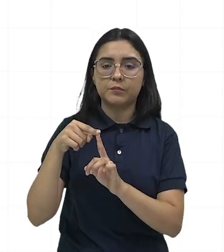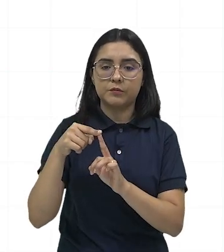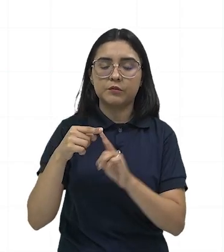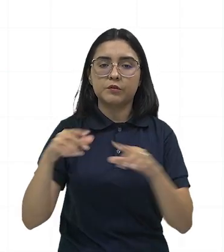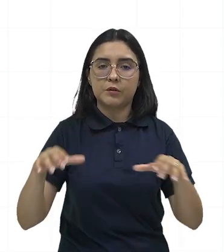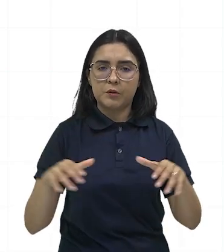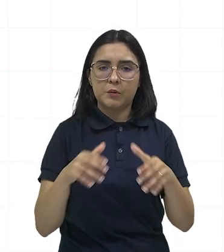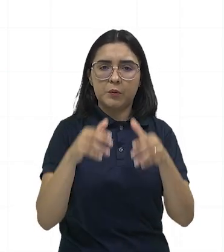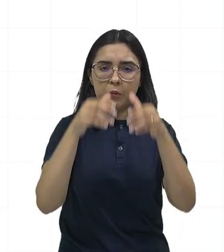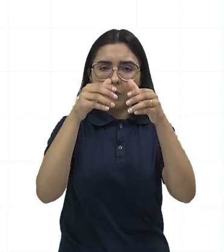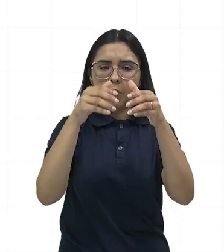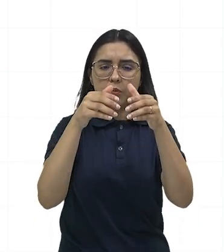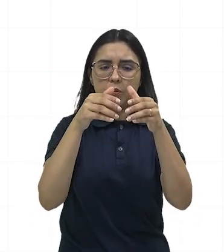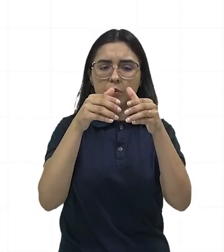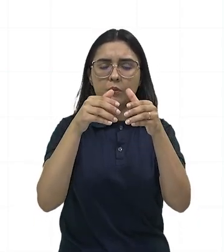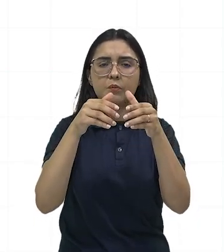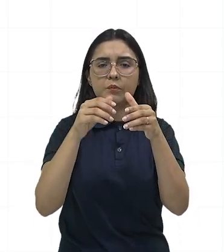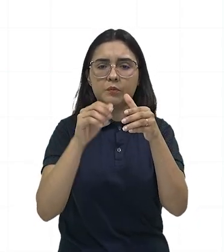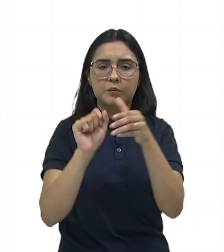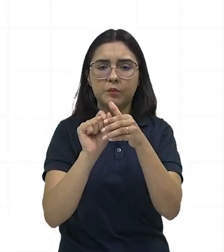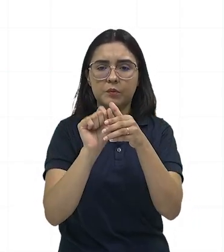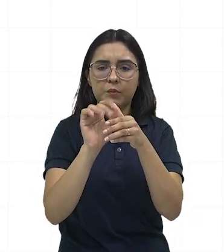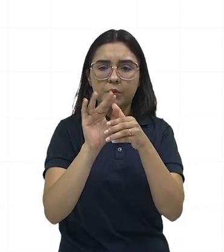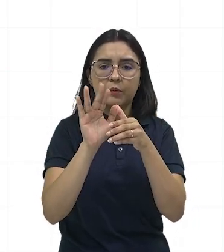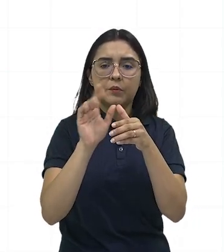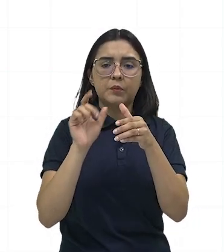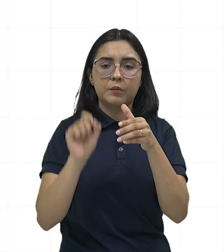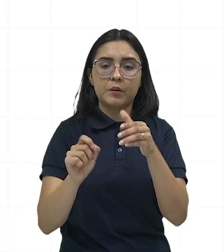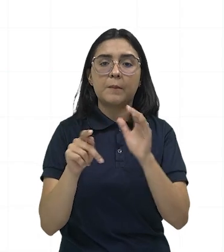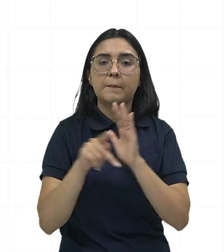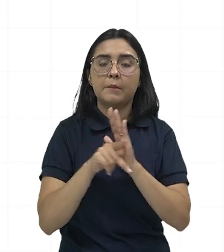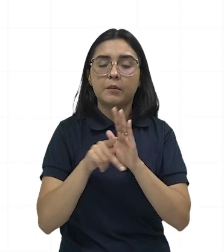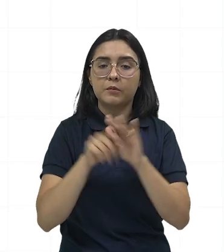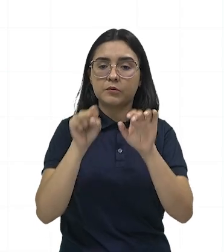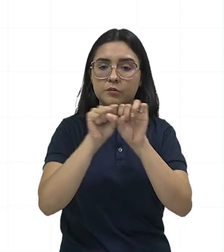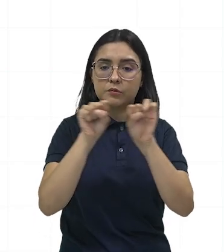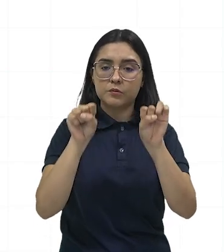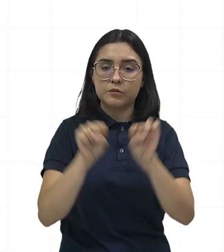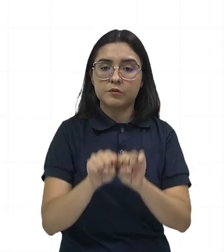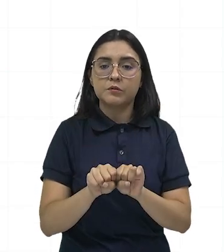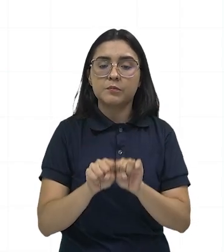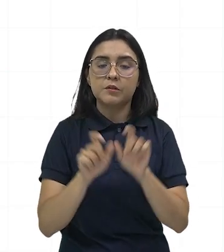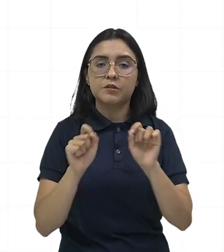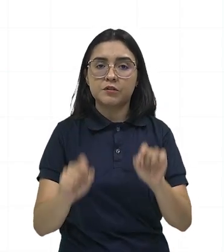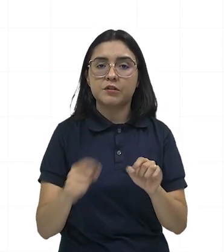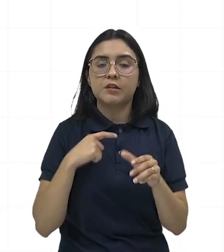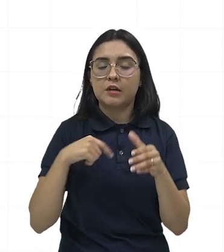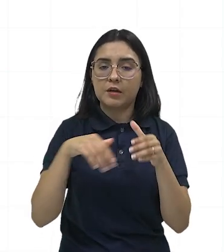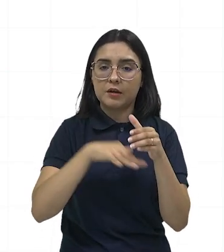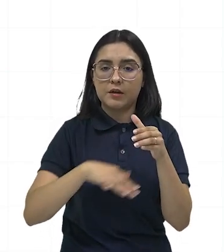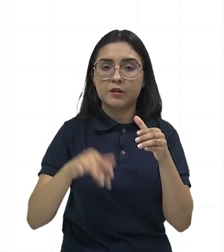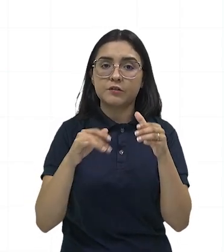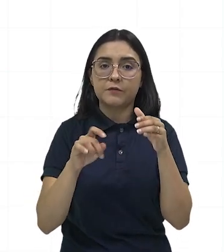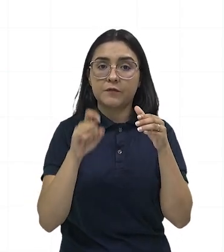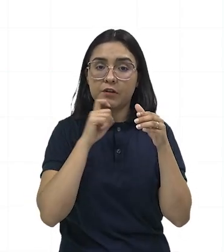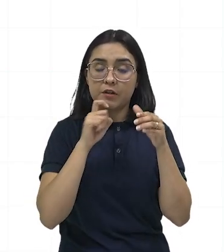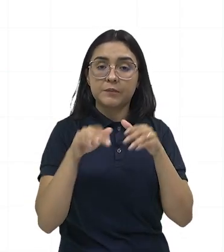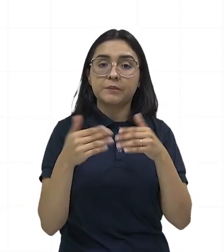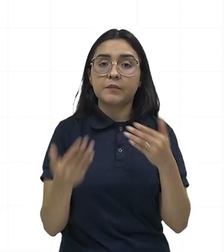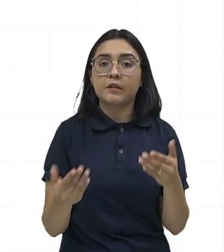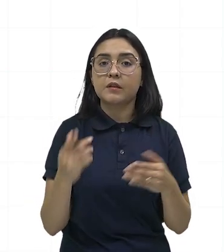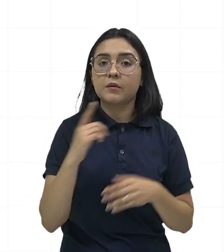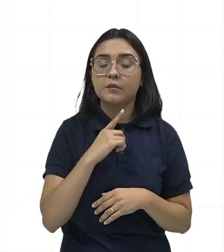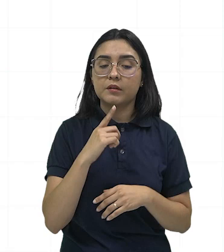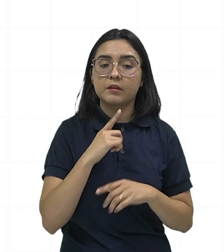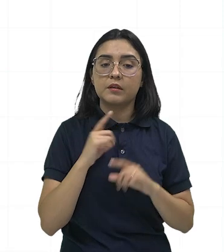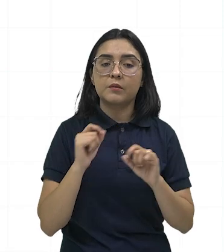porque essas chaminés fazem parte do seu sistema de resfriamento. E aí, gente, nós